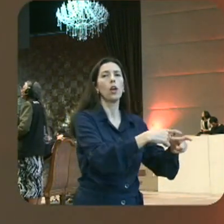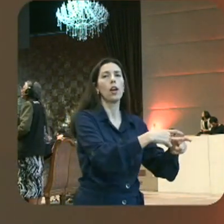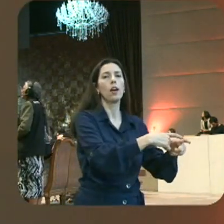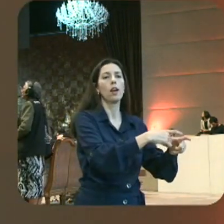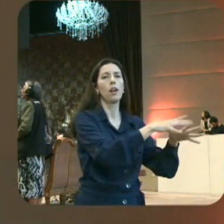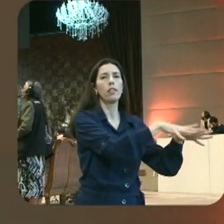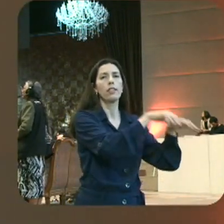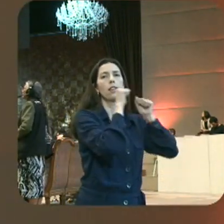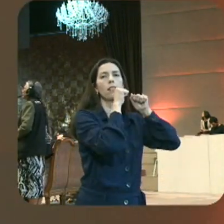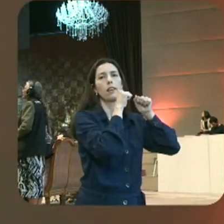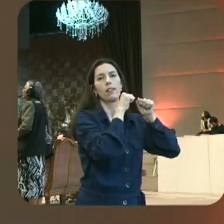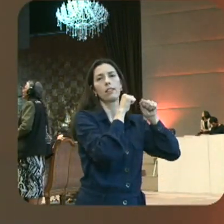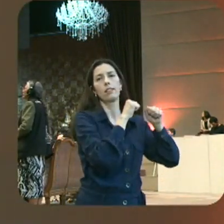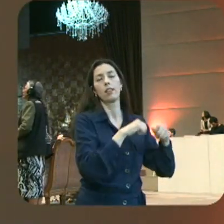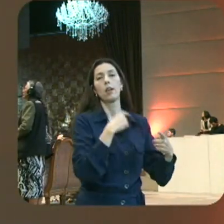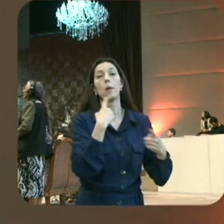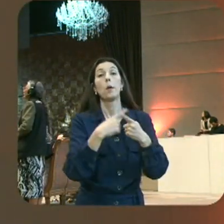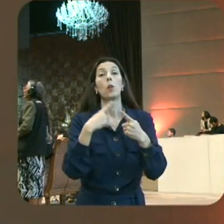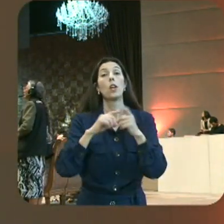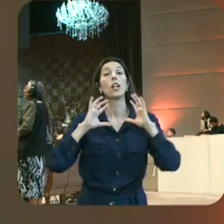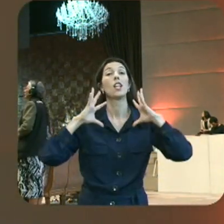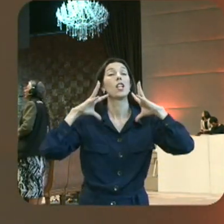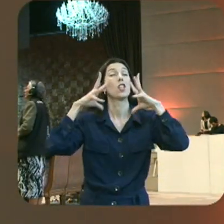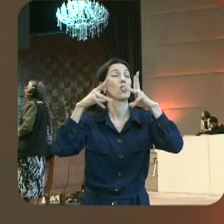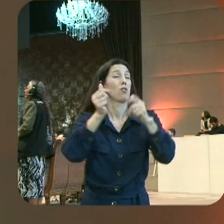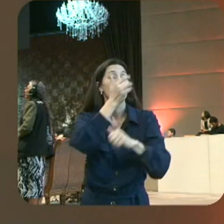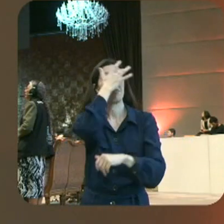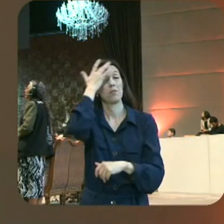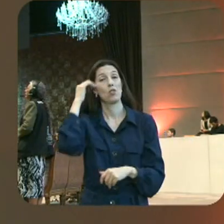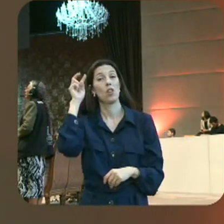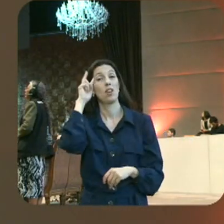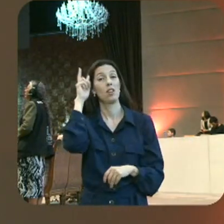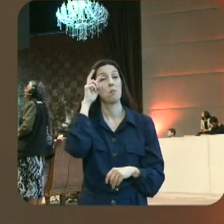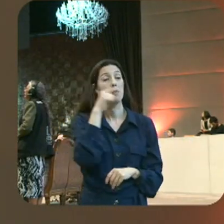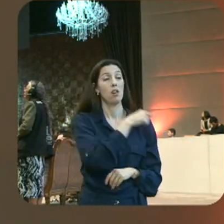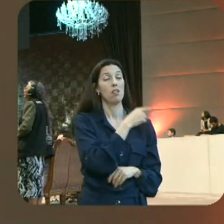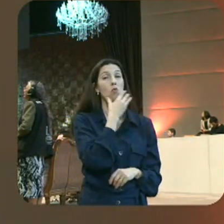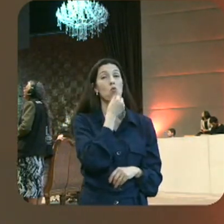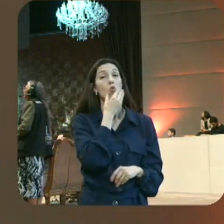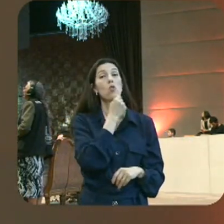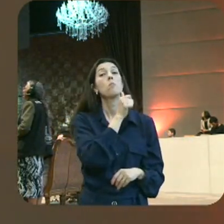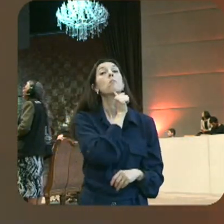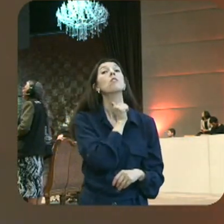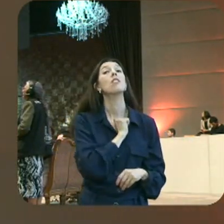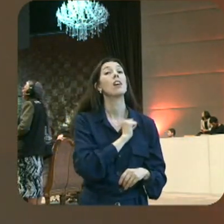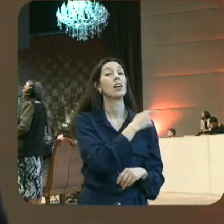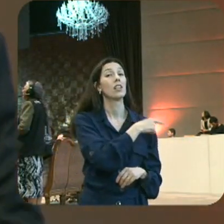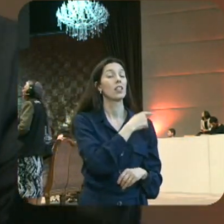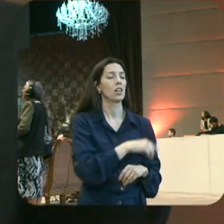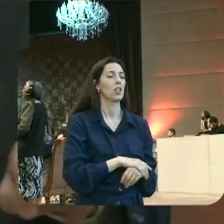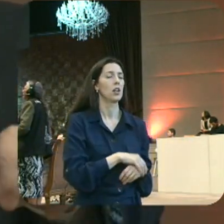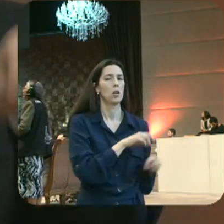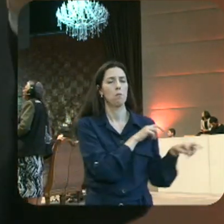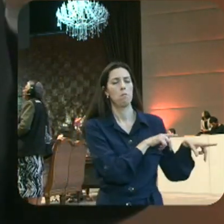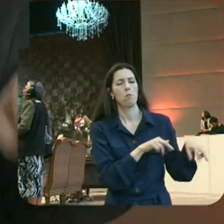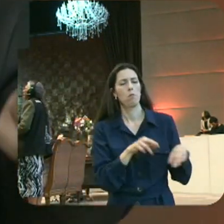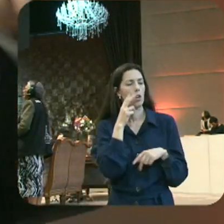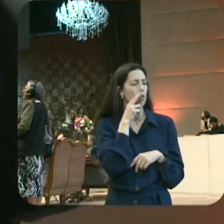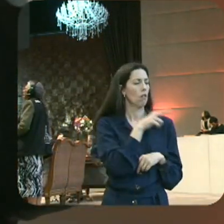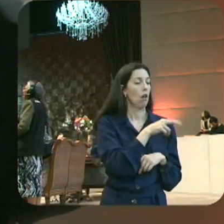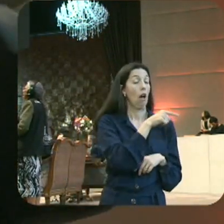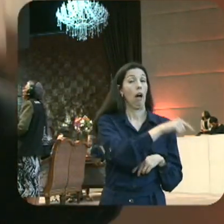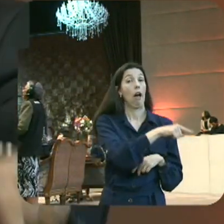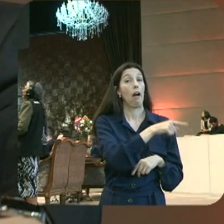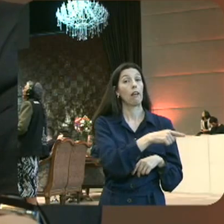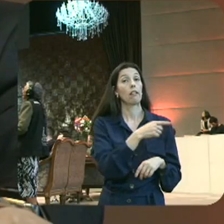Para que todo mundo ao longo da história lembrasse da história de Acã, e quando passasse por ali dissesse: aqui é o